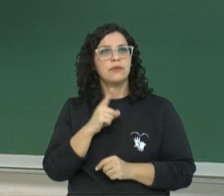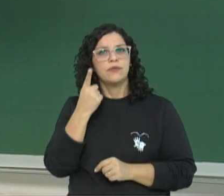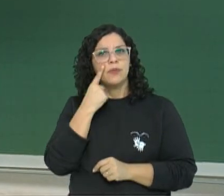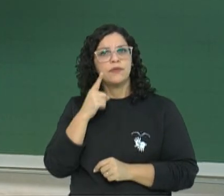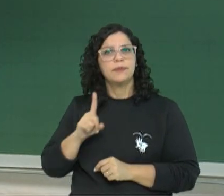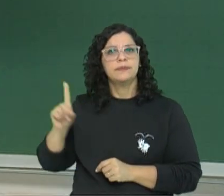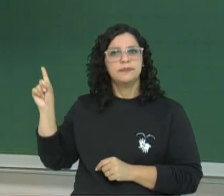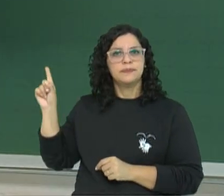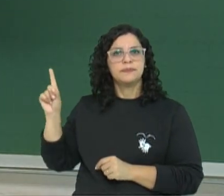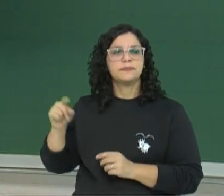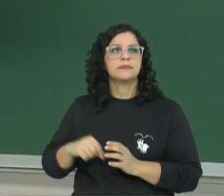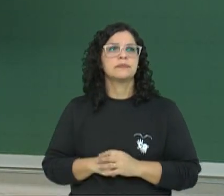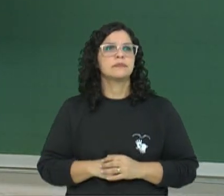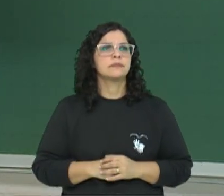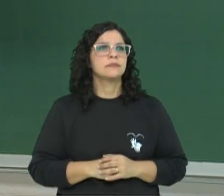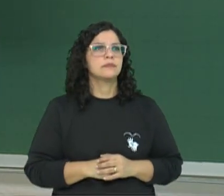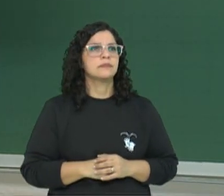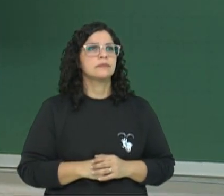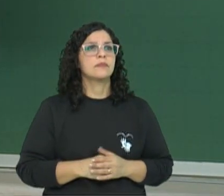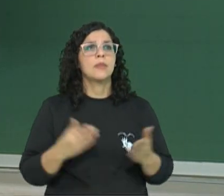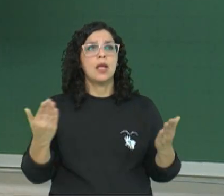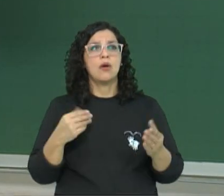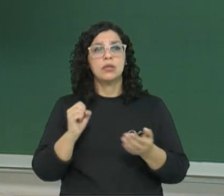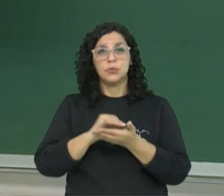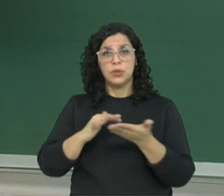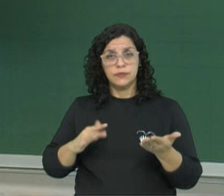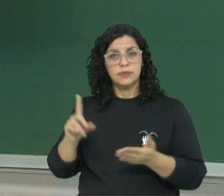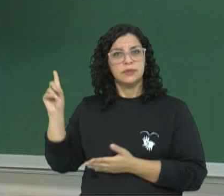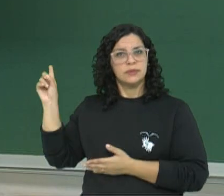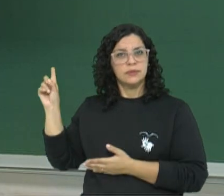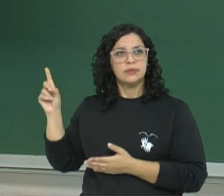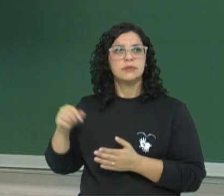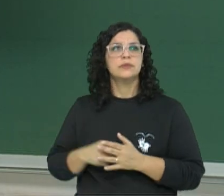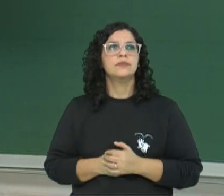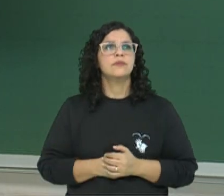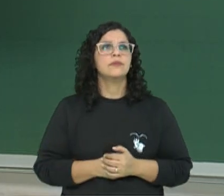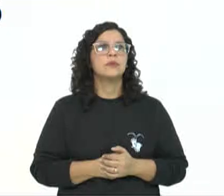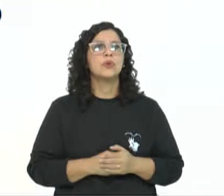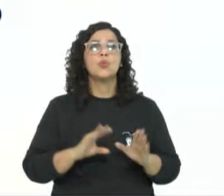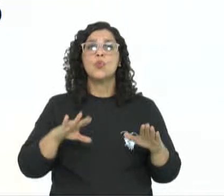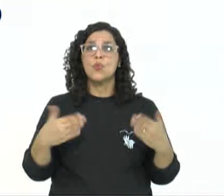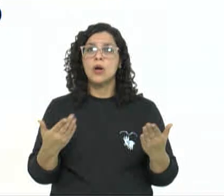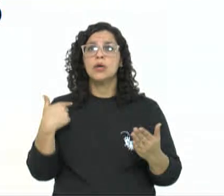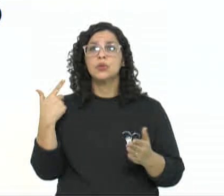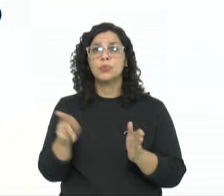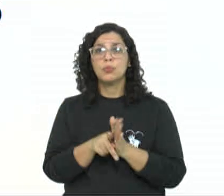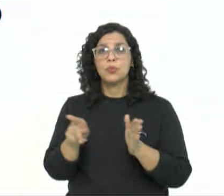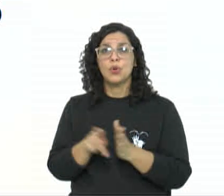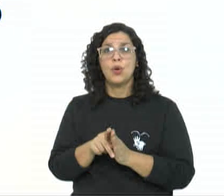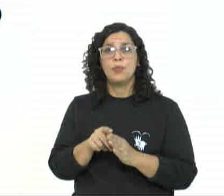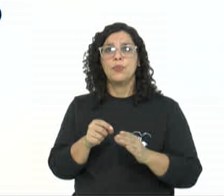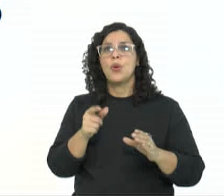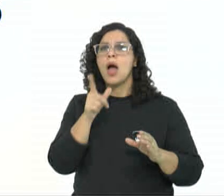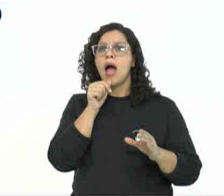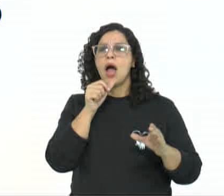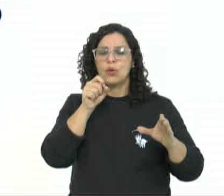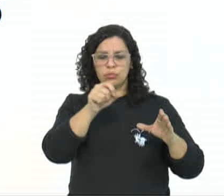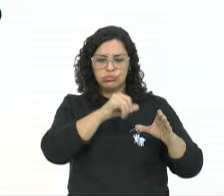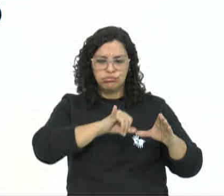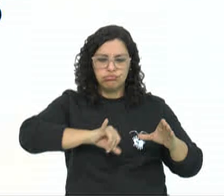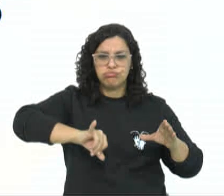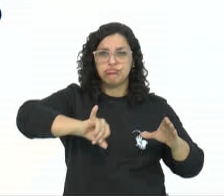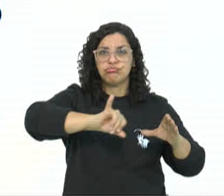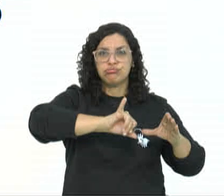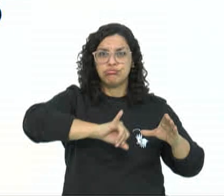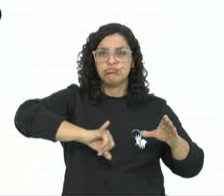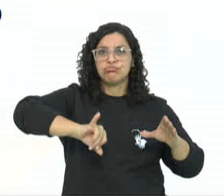vamos lá, meus queridos. Próxima pergunta. Agora é um exercício. Quando jogado na pia ou no ralo, o óleo de